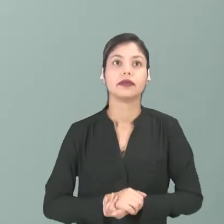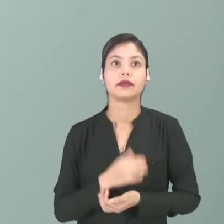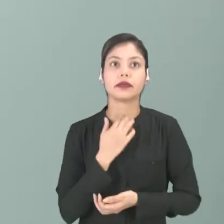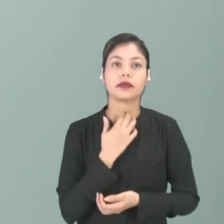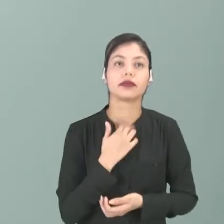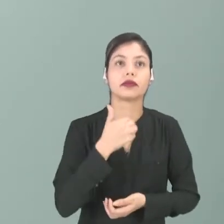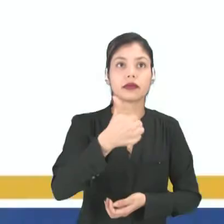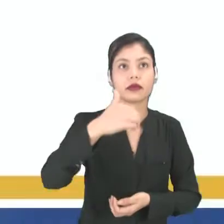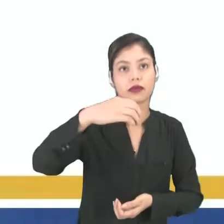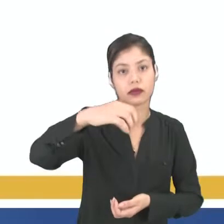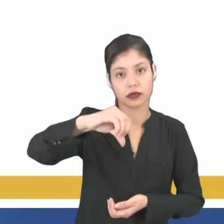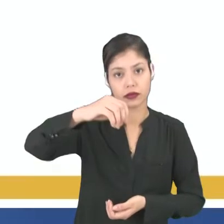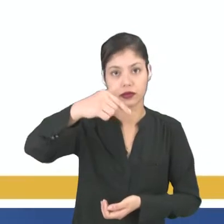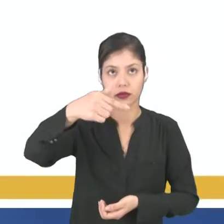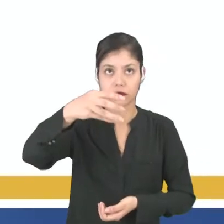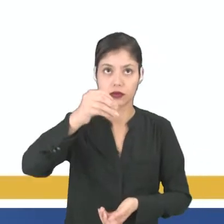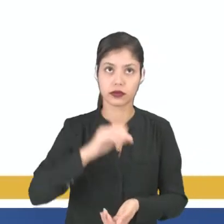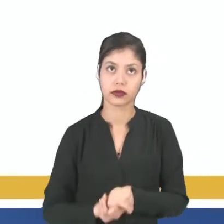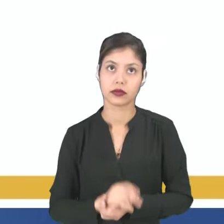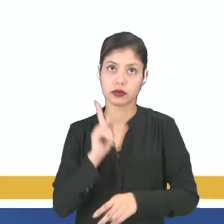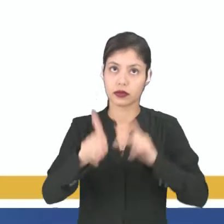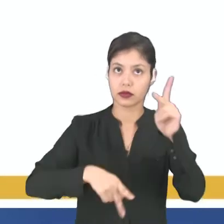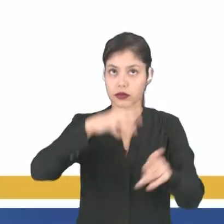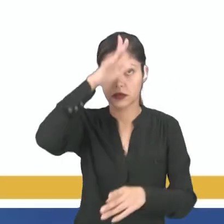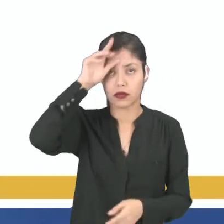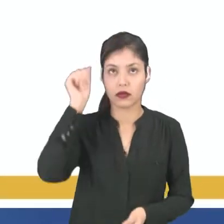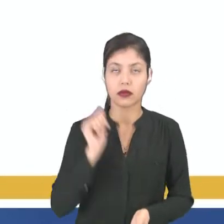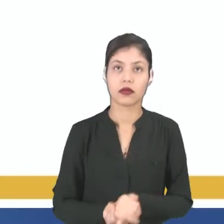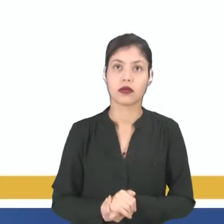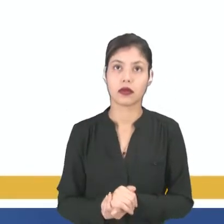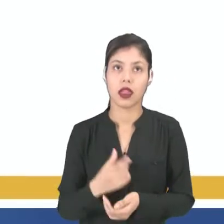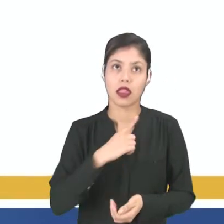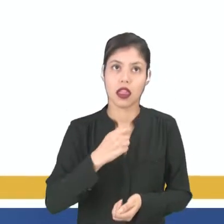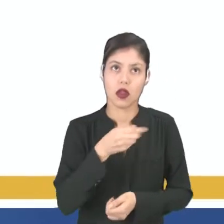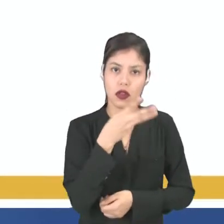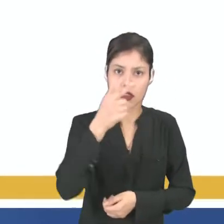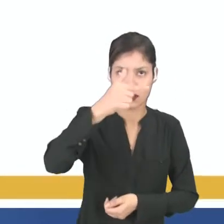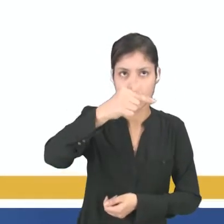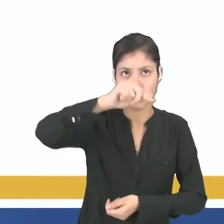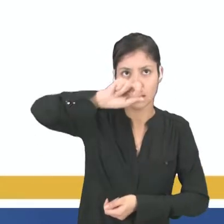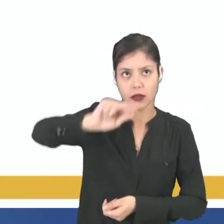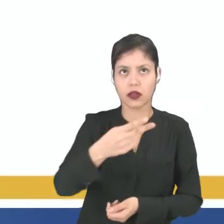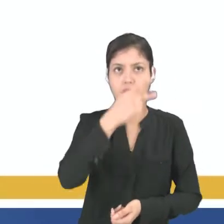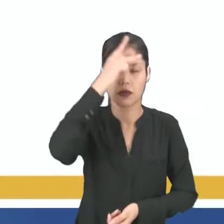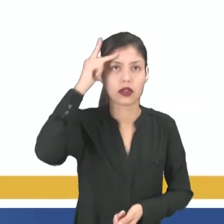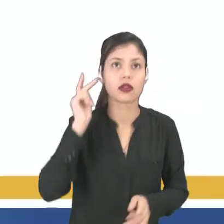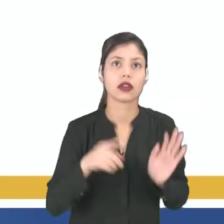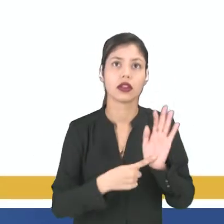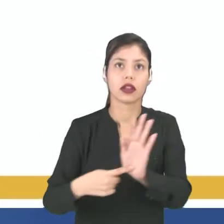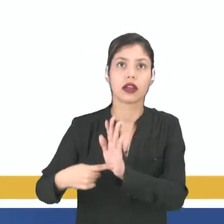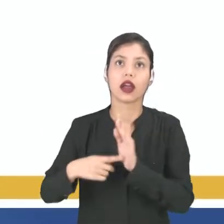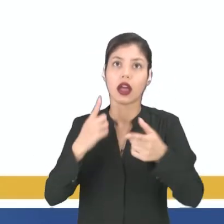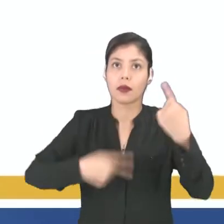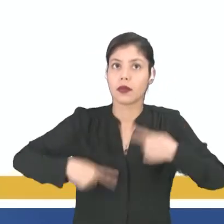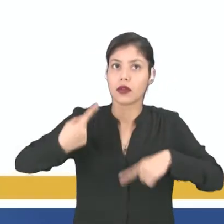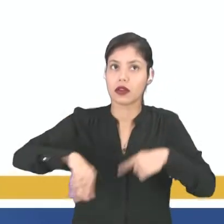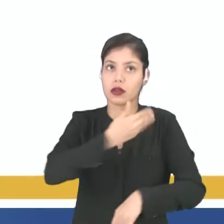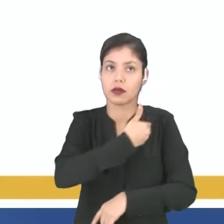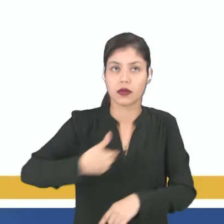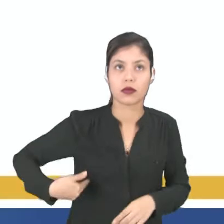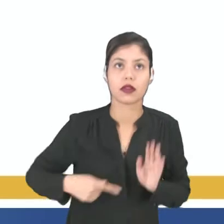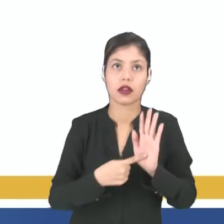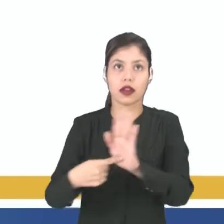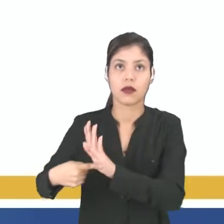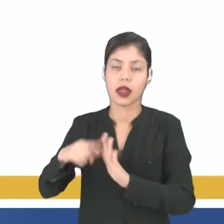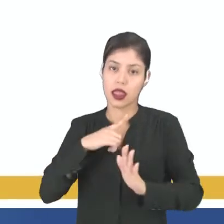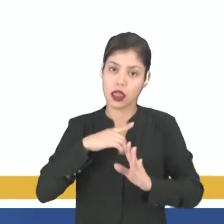aí, em 1970, a população da Amazônia Legal atinge a quantia de 7 milhões de habitantes, reflexo das políticas públicas para